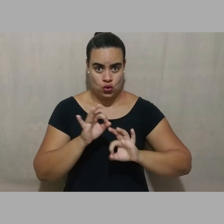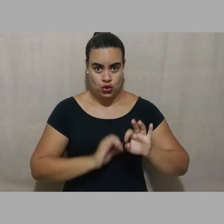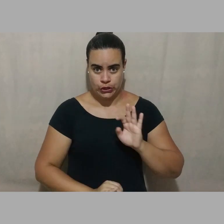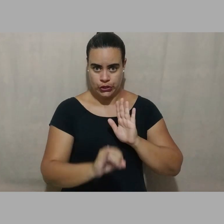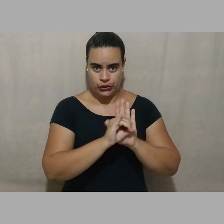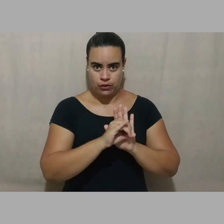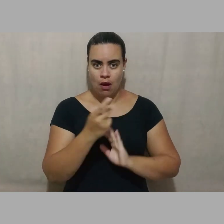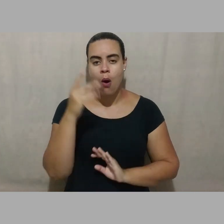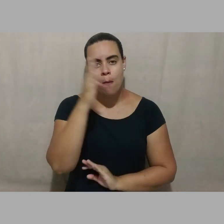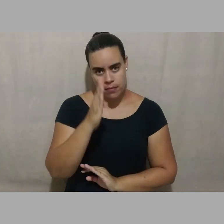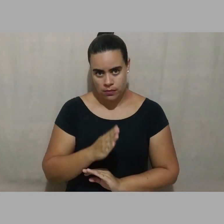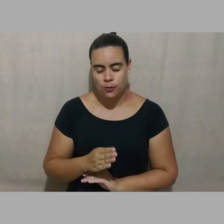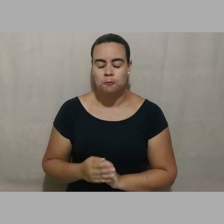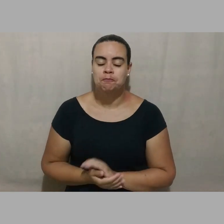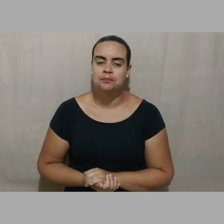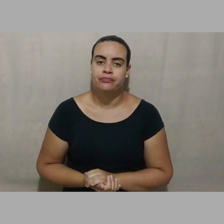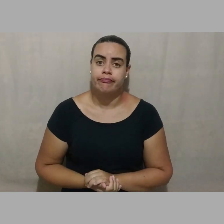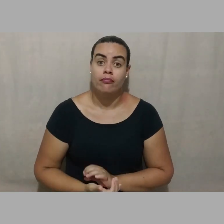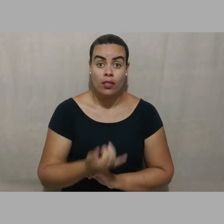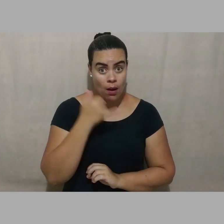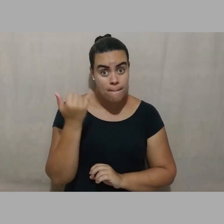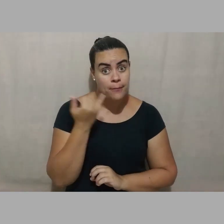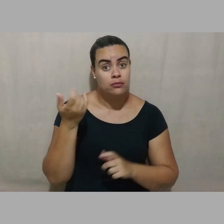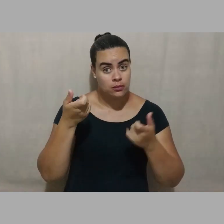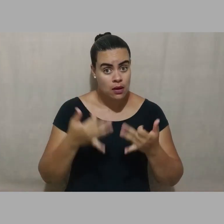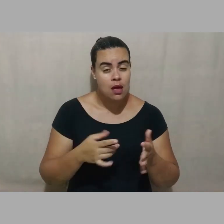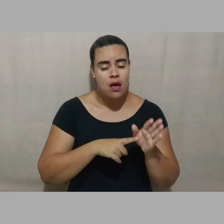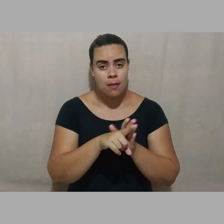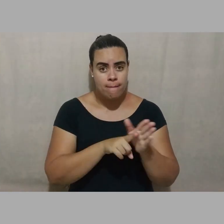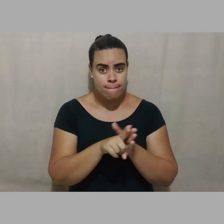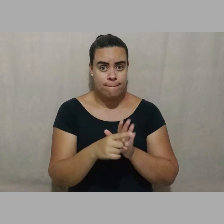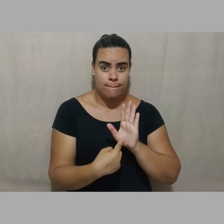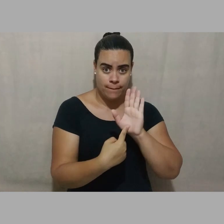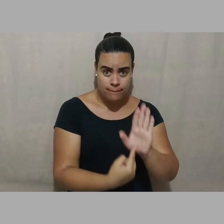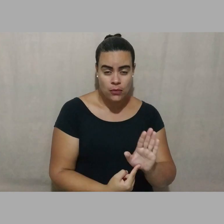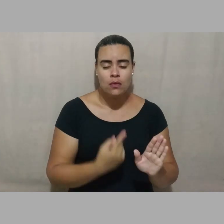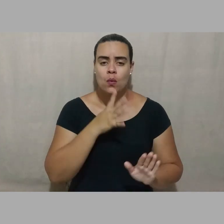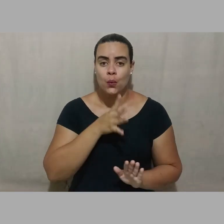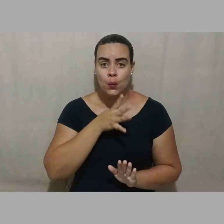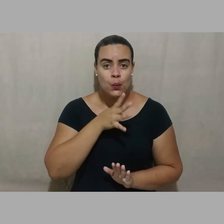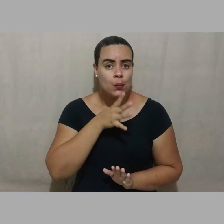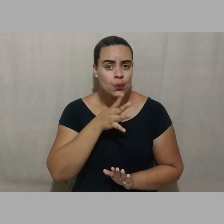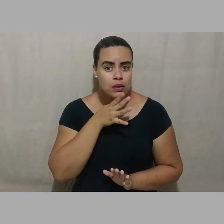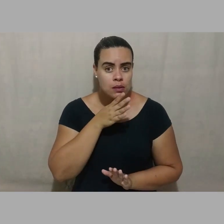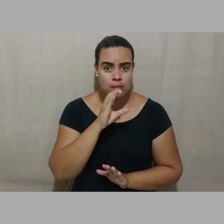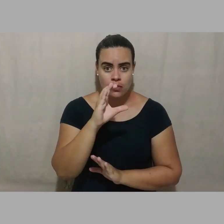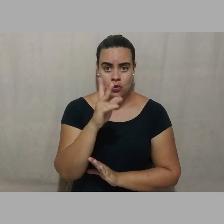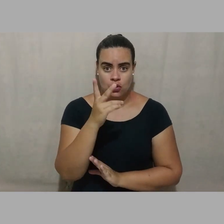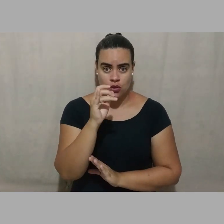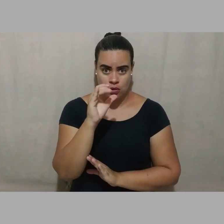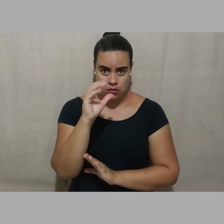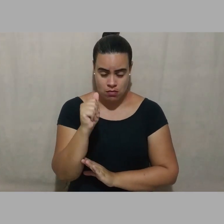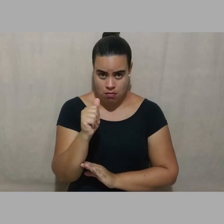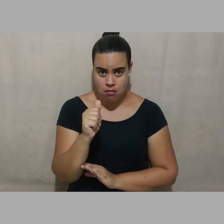Brasil. Vale a pena ressaltar que essas pesquisas nos levam ao conhecimento de